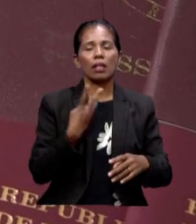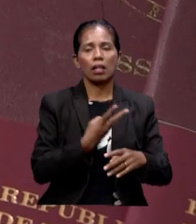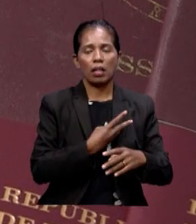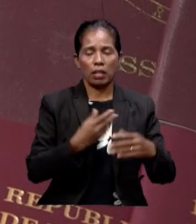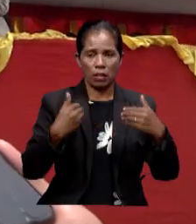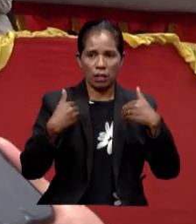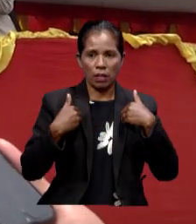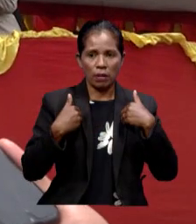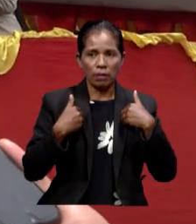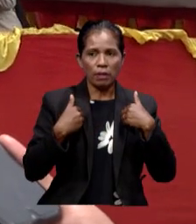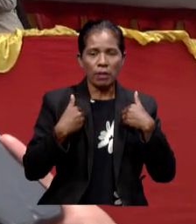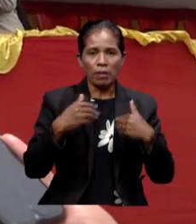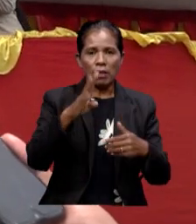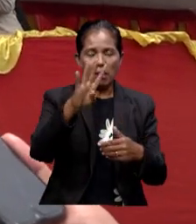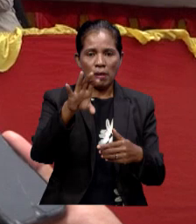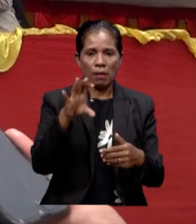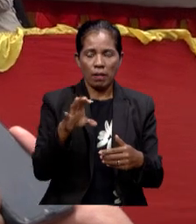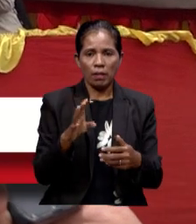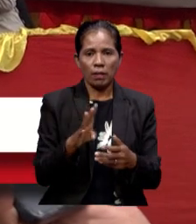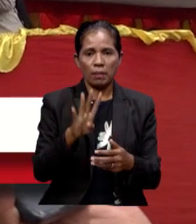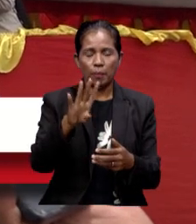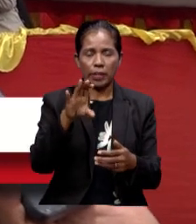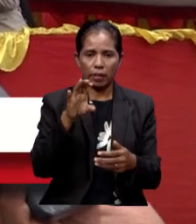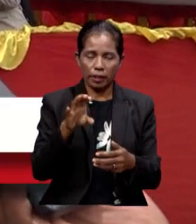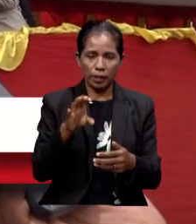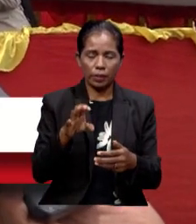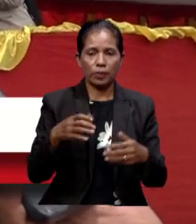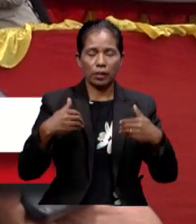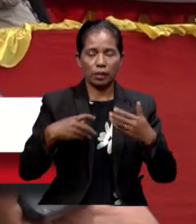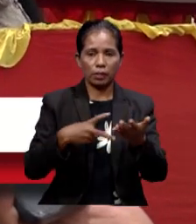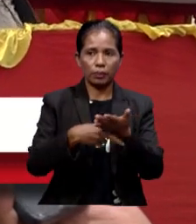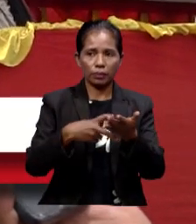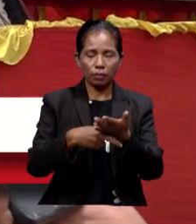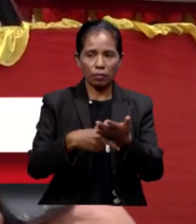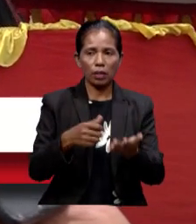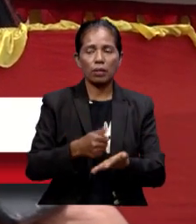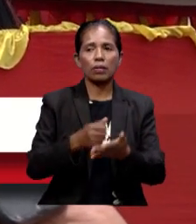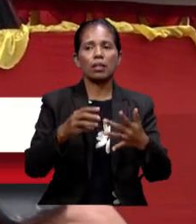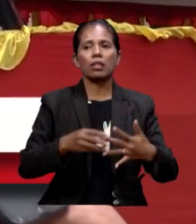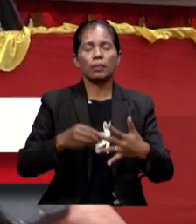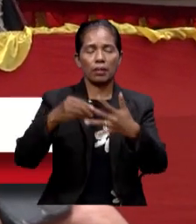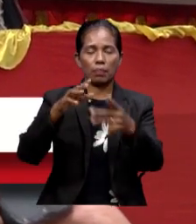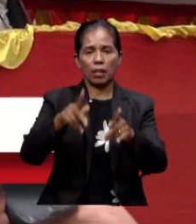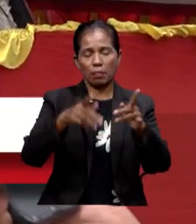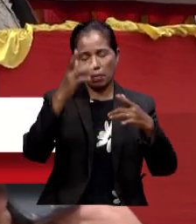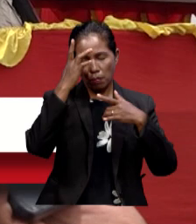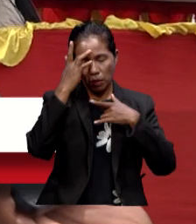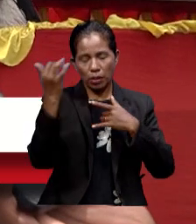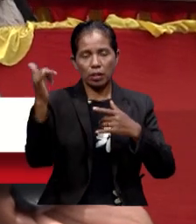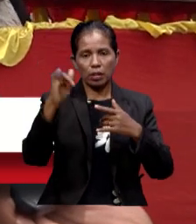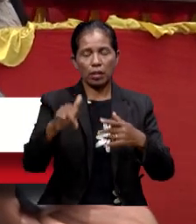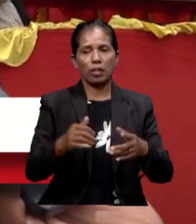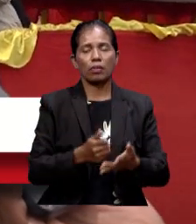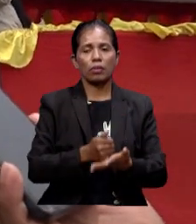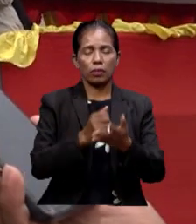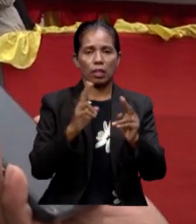400 caderneta nebe, maka especial, vato tratamento especial, ba ema morasira, to trata urgente, ba